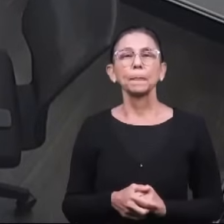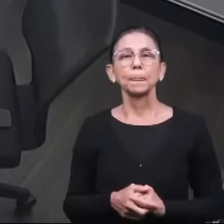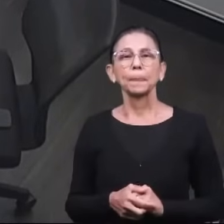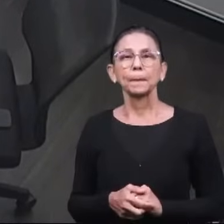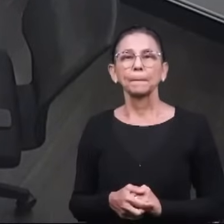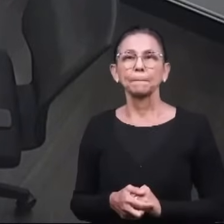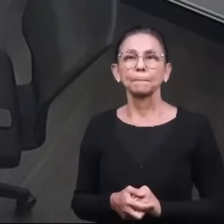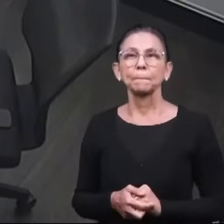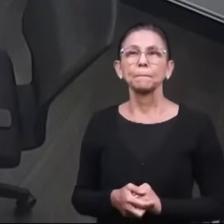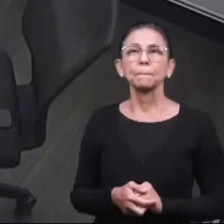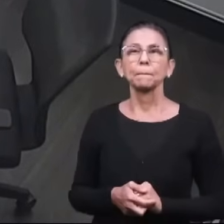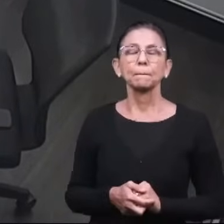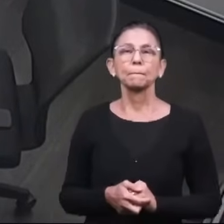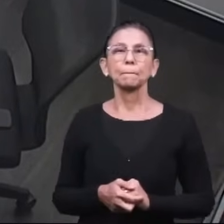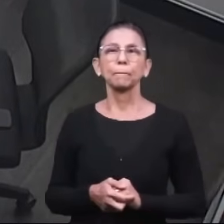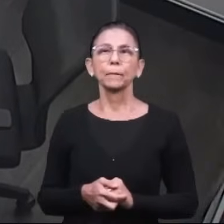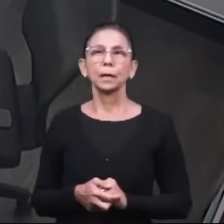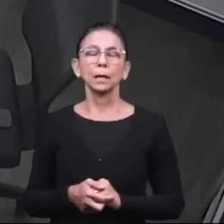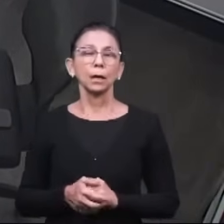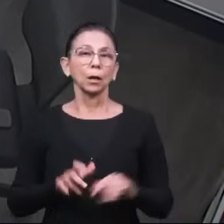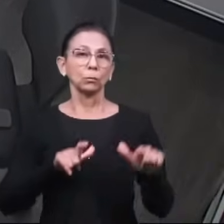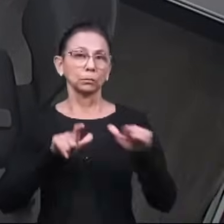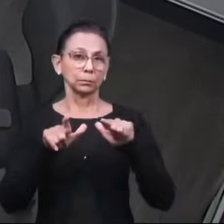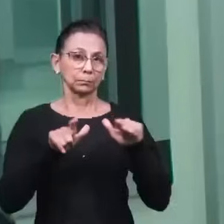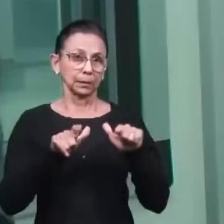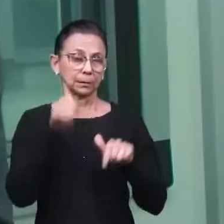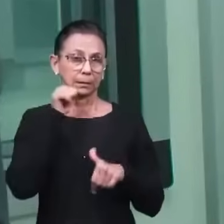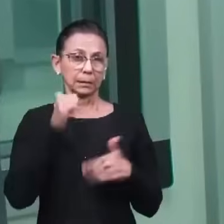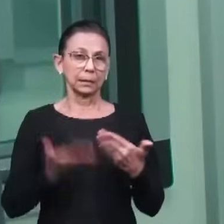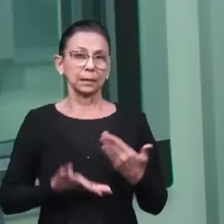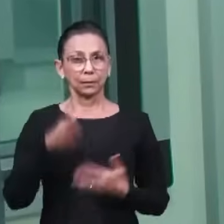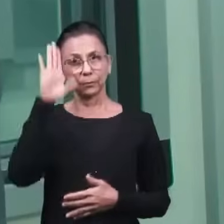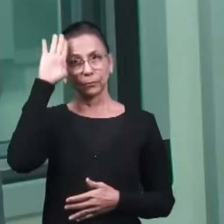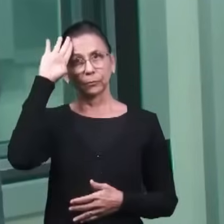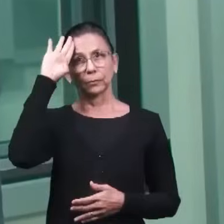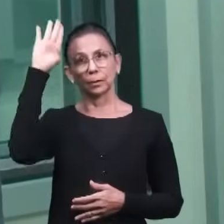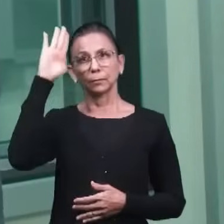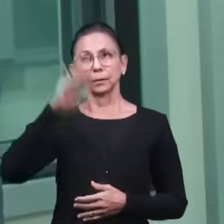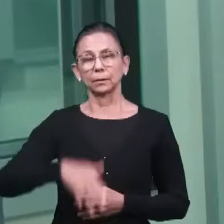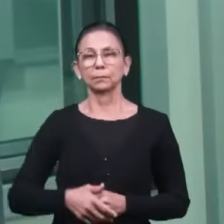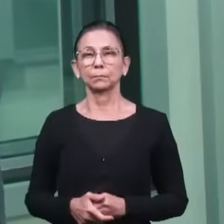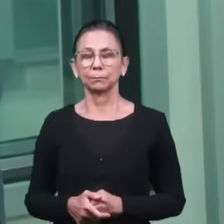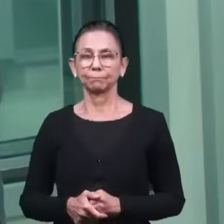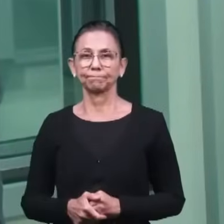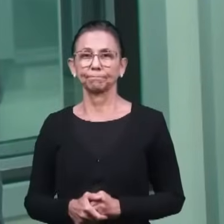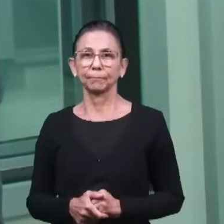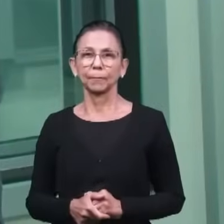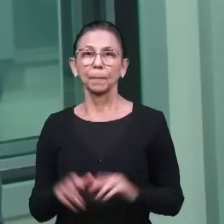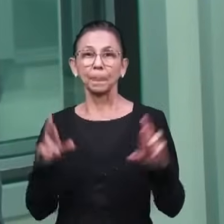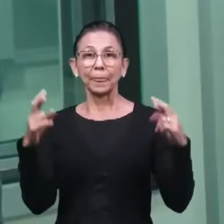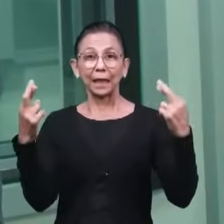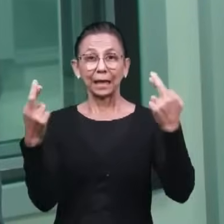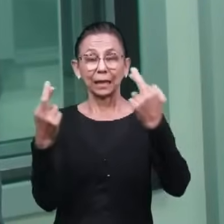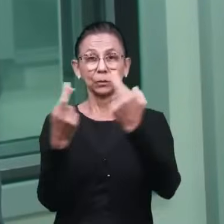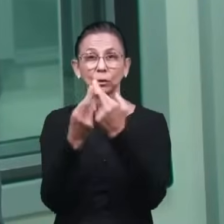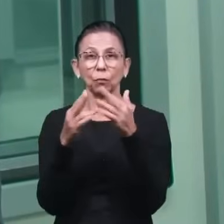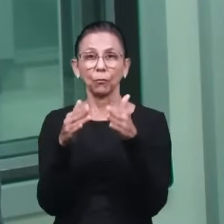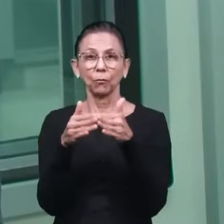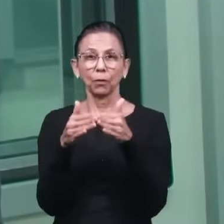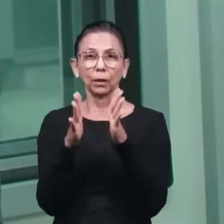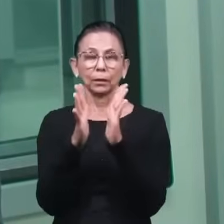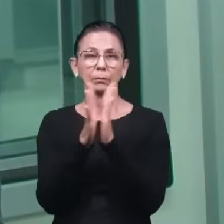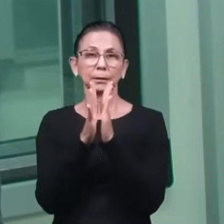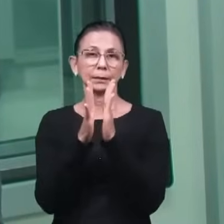Josias, o trabalho das senhoras é fundamental, porque a reunião é a reunião de oração. E o que sustenta a oração,